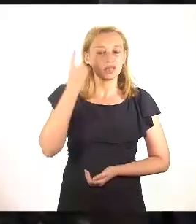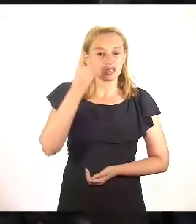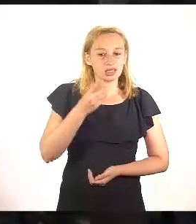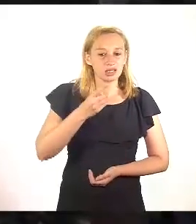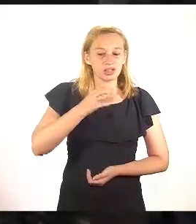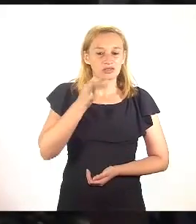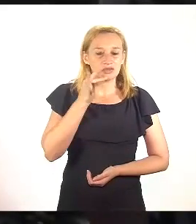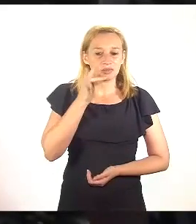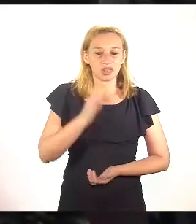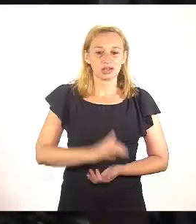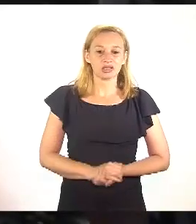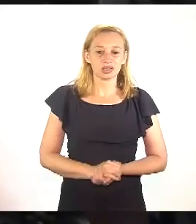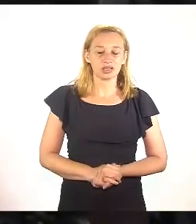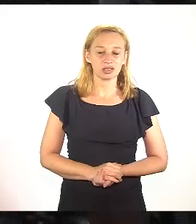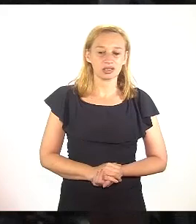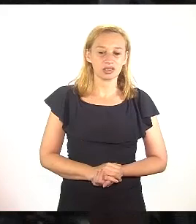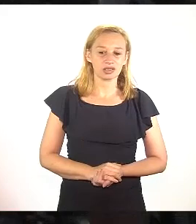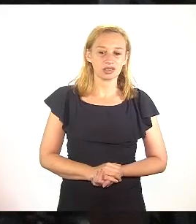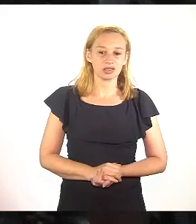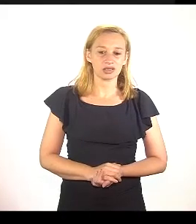Jorge Felipe Neto.